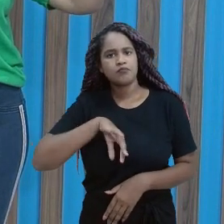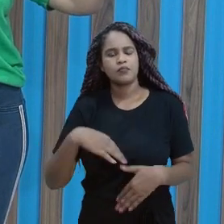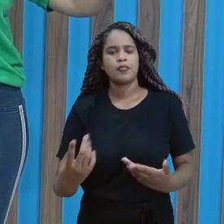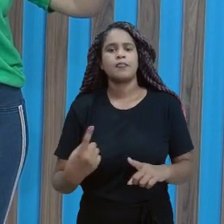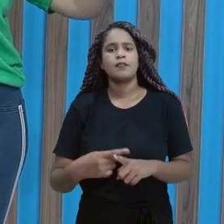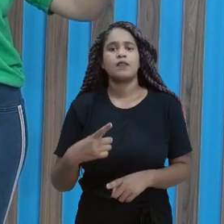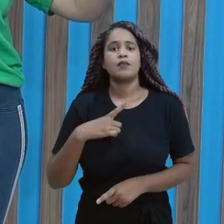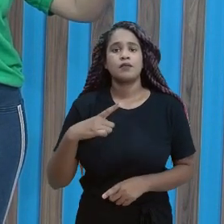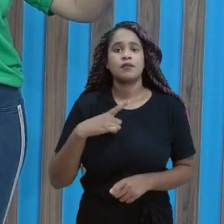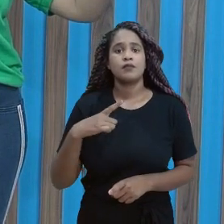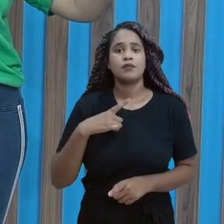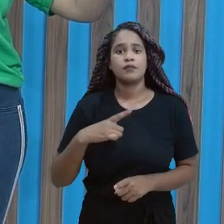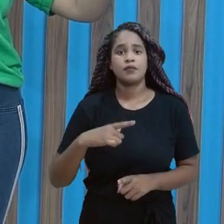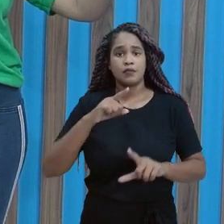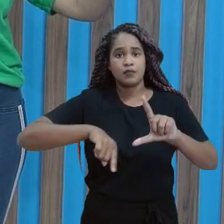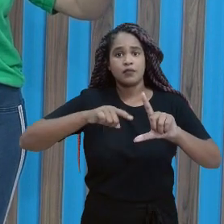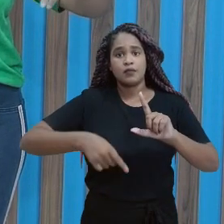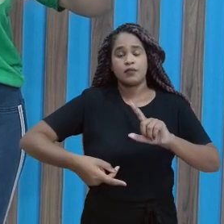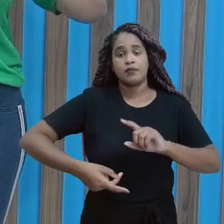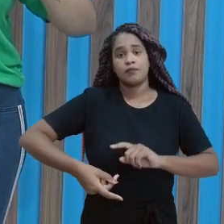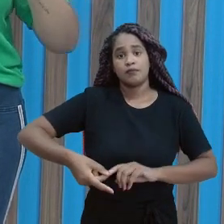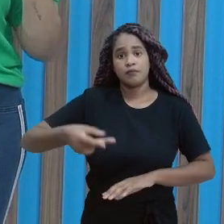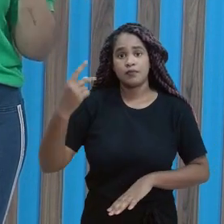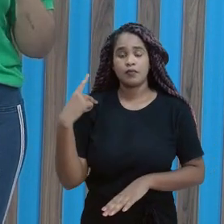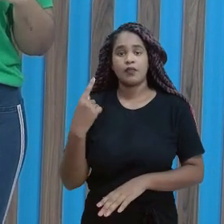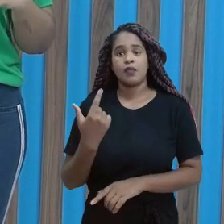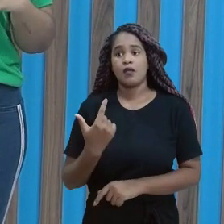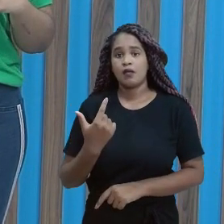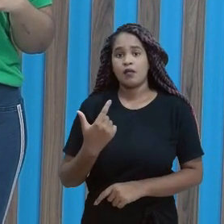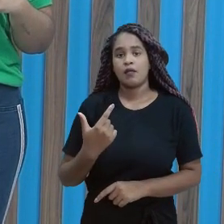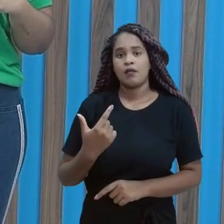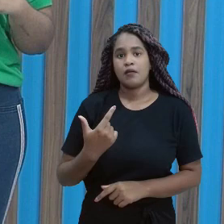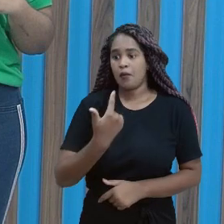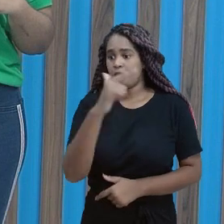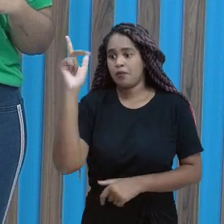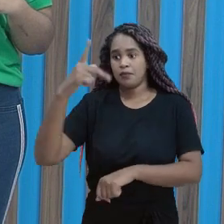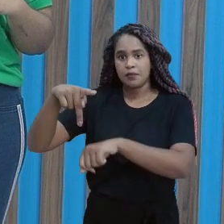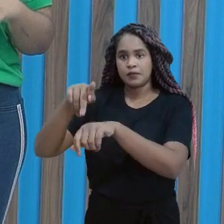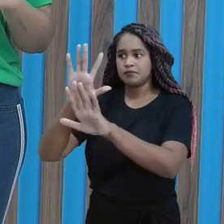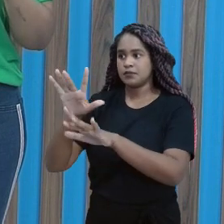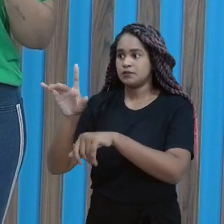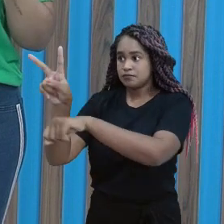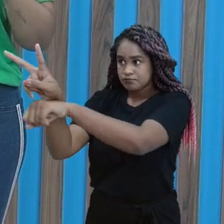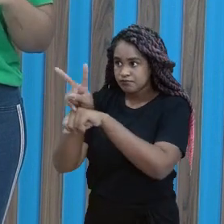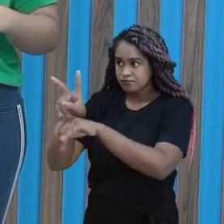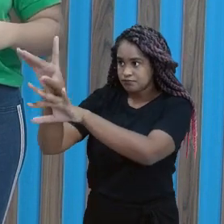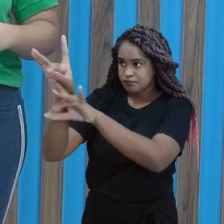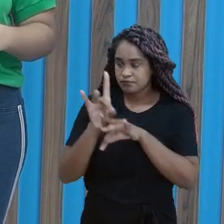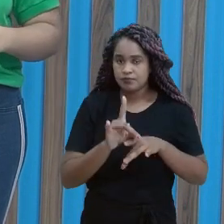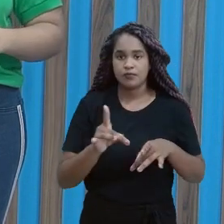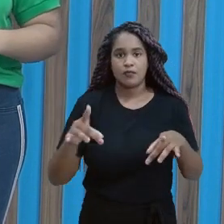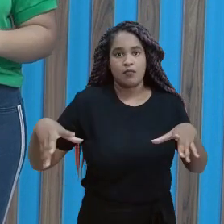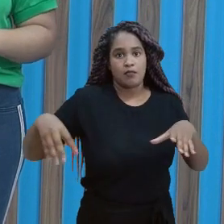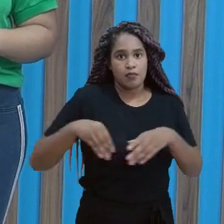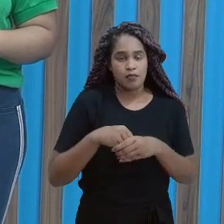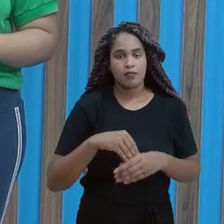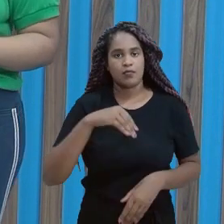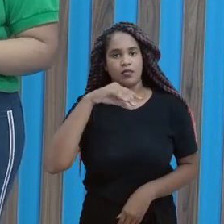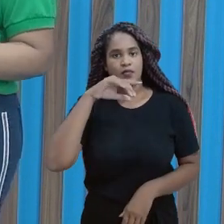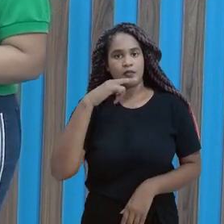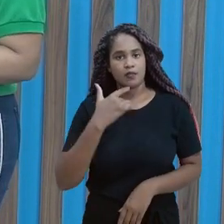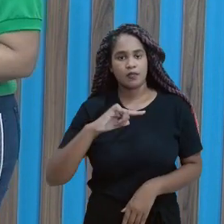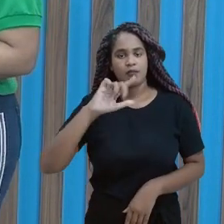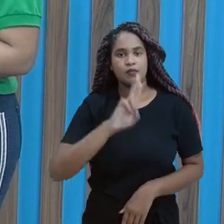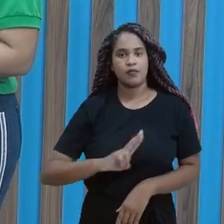que eram consideradas estrangeirismos, mas que foram emprestadas e agora fazem parte do nosso uso diário.